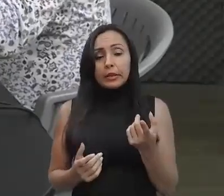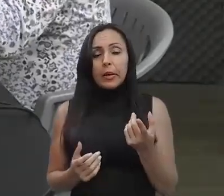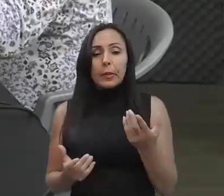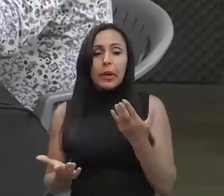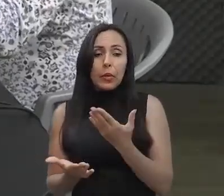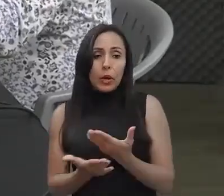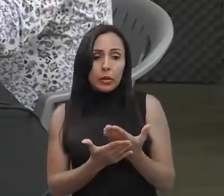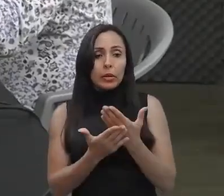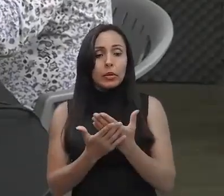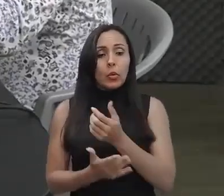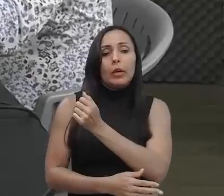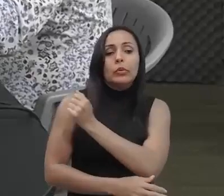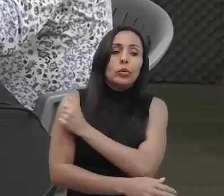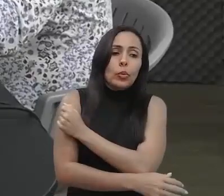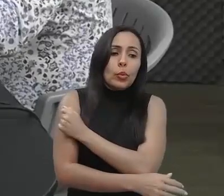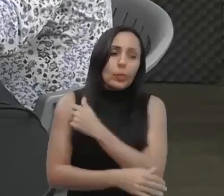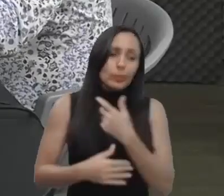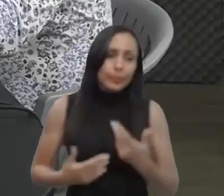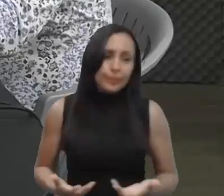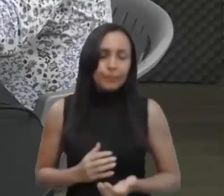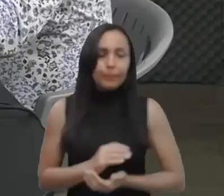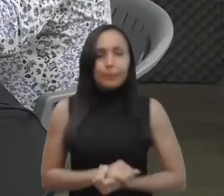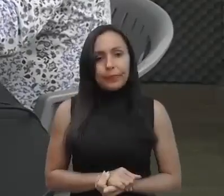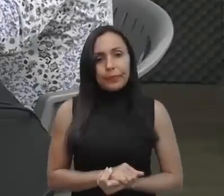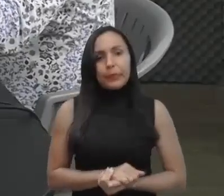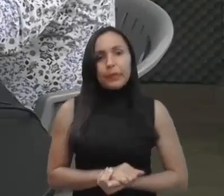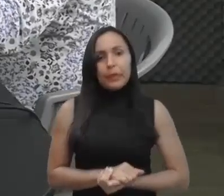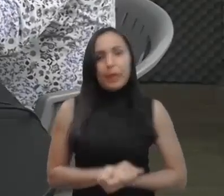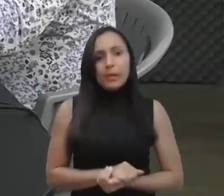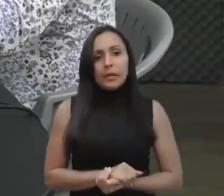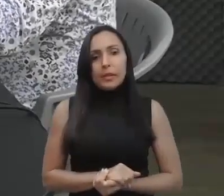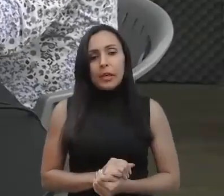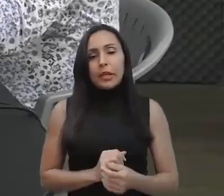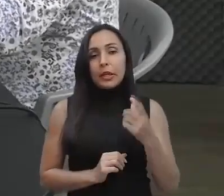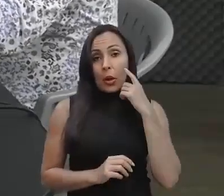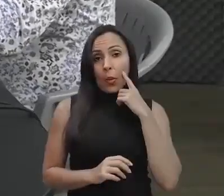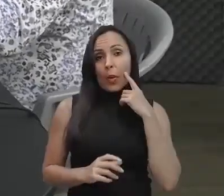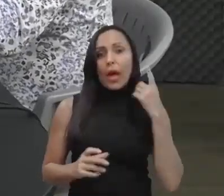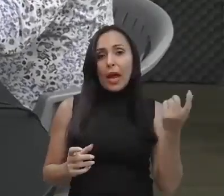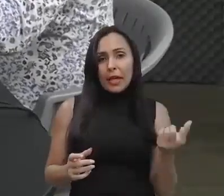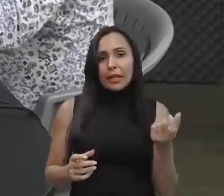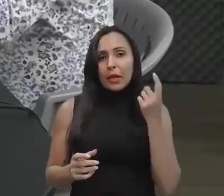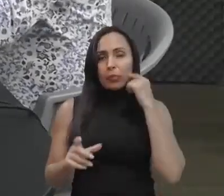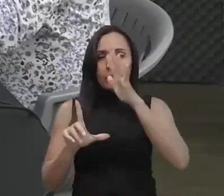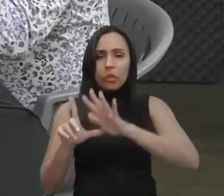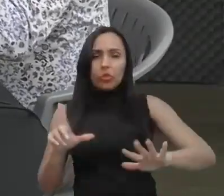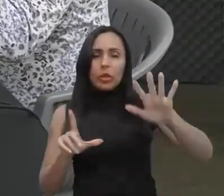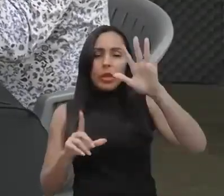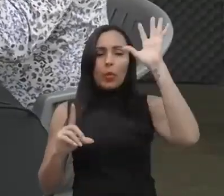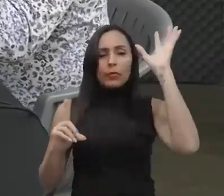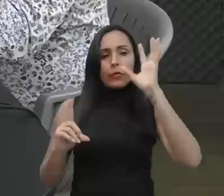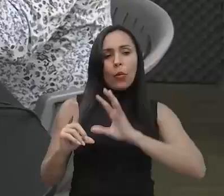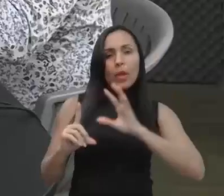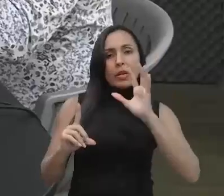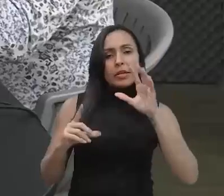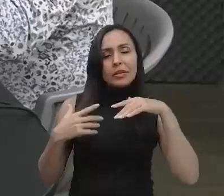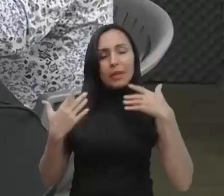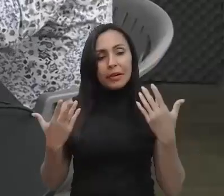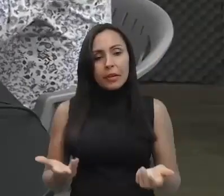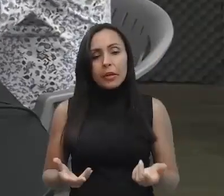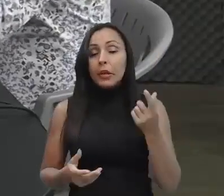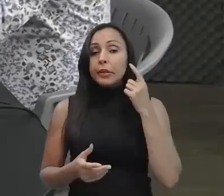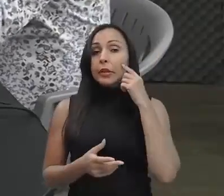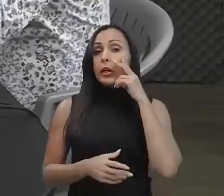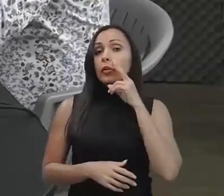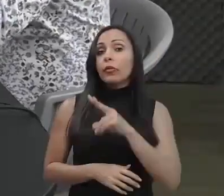são produtores Como como é que chama produtor de conteúdo mesmo influência né aluno influência como é que chega isso para vocês porque eu vejo muita